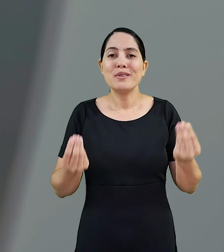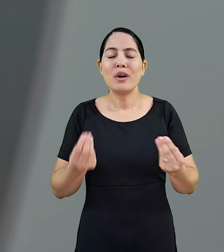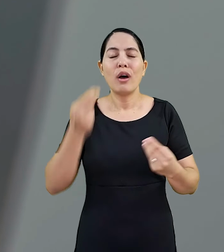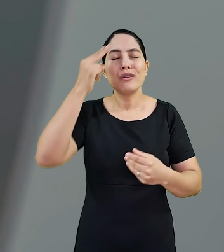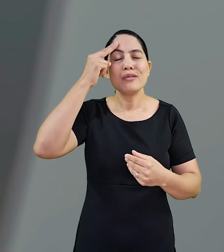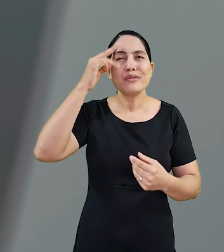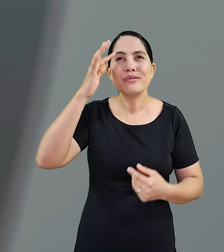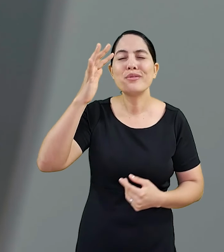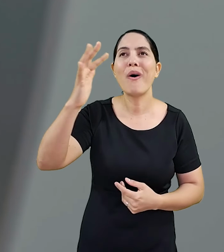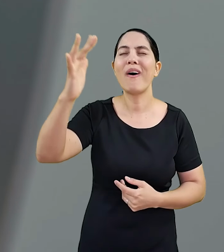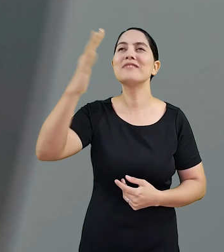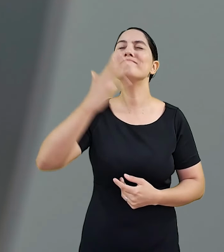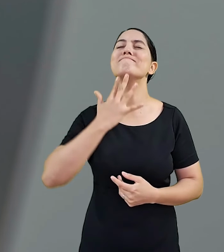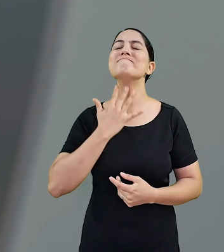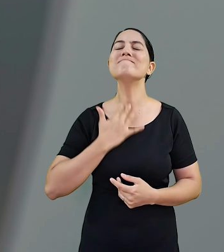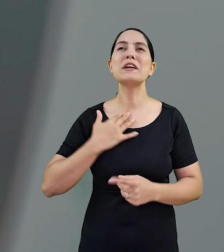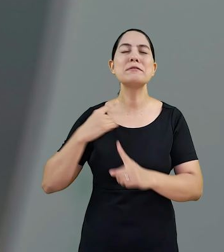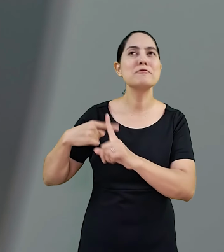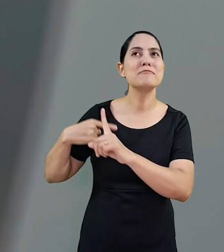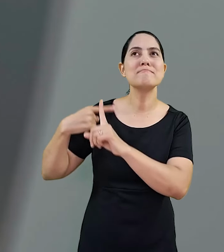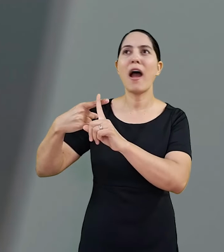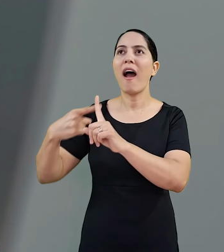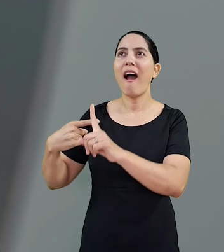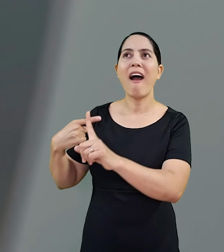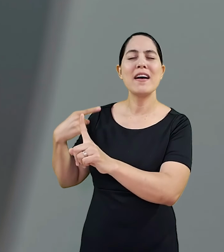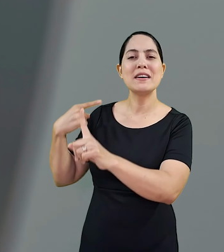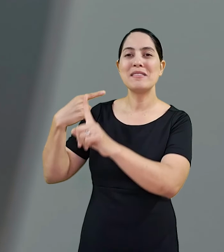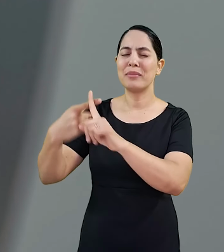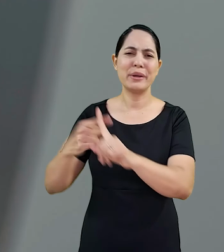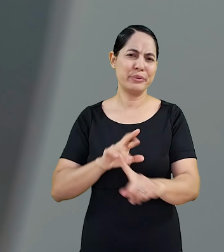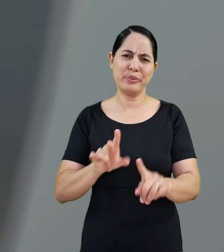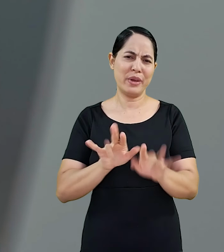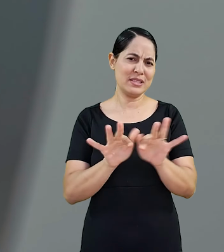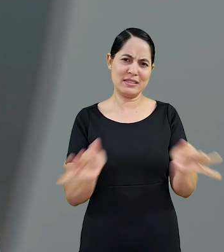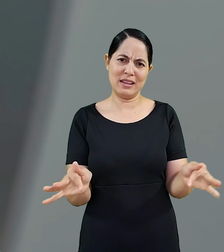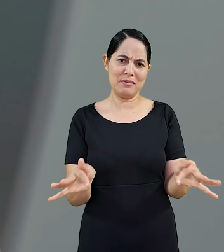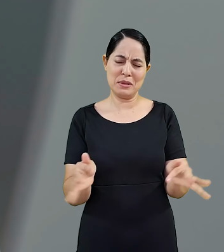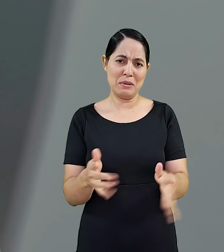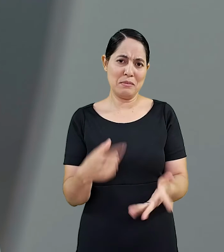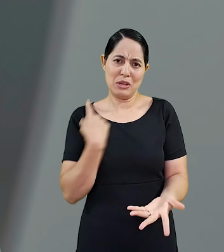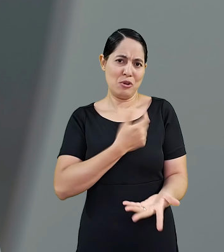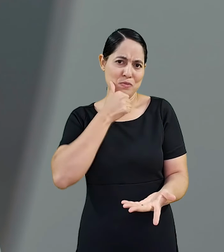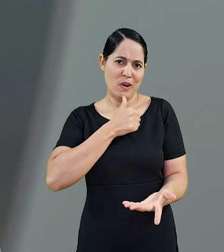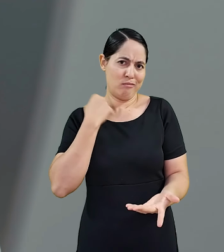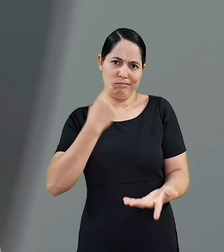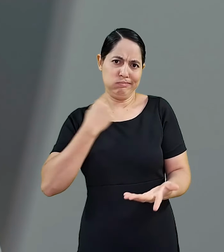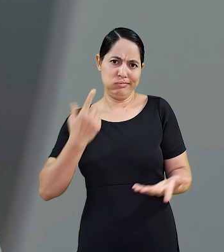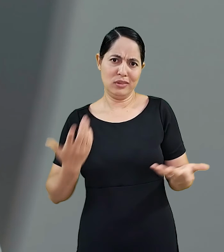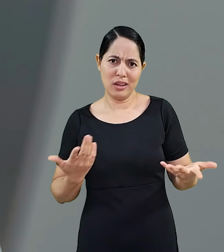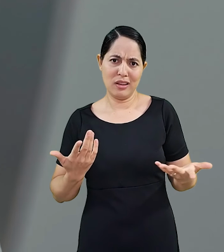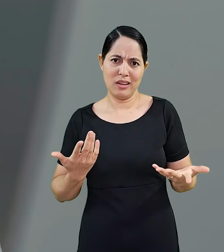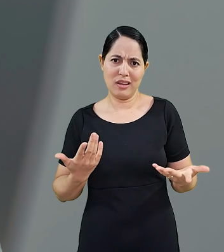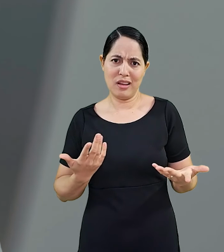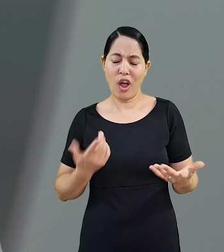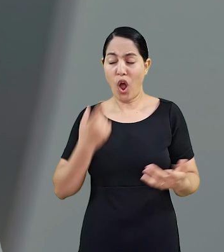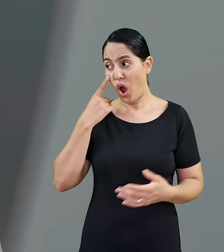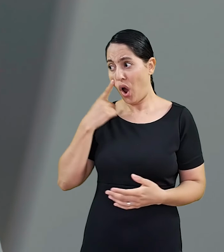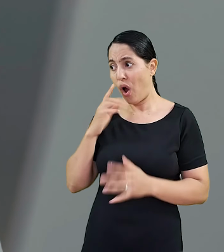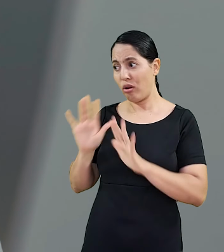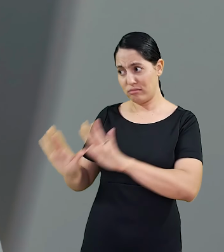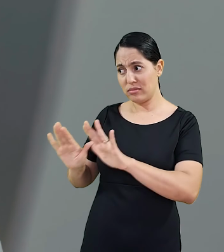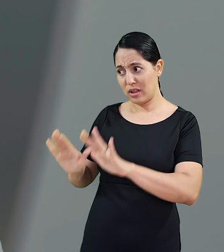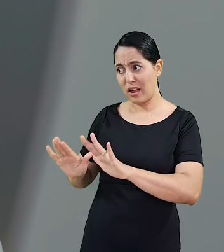sonhos talvez até maiores, porque não é tão simples. Você para a mulher virar as costas e deixar talvez